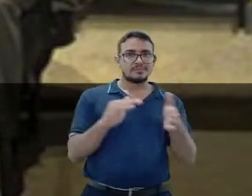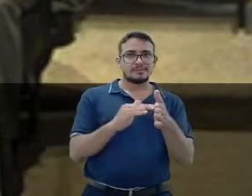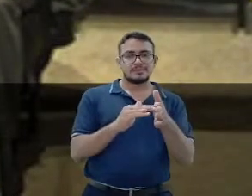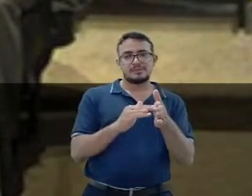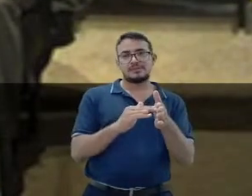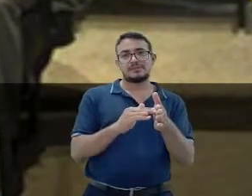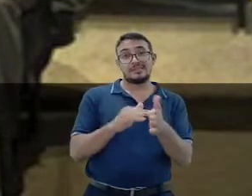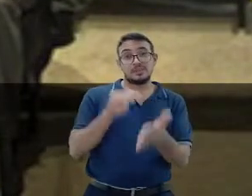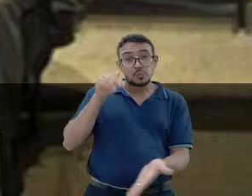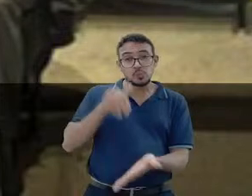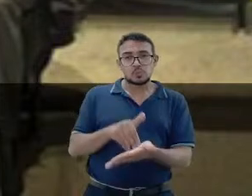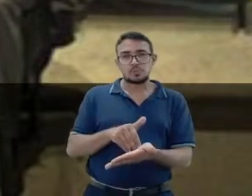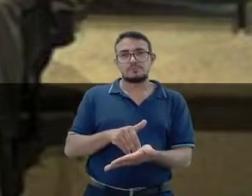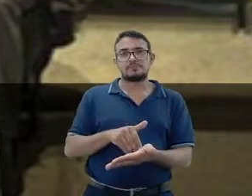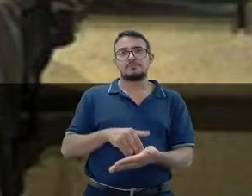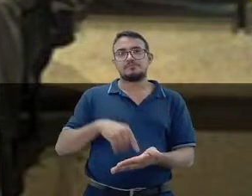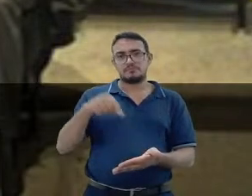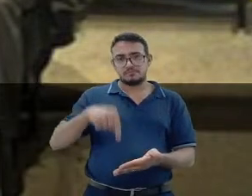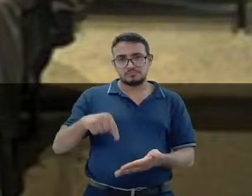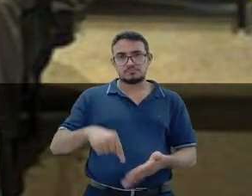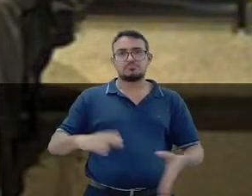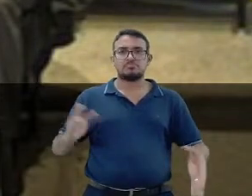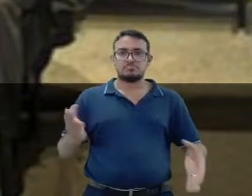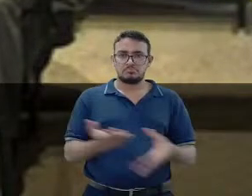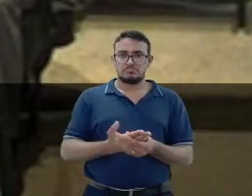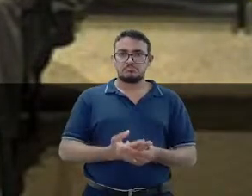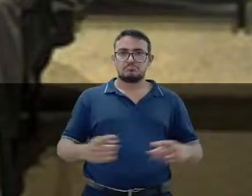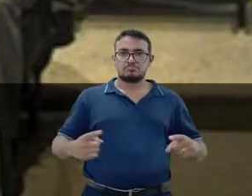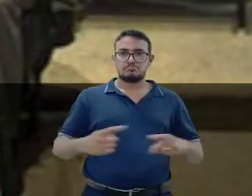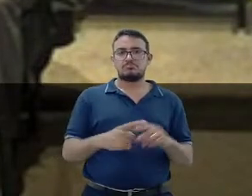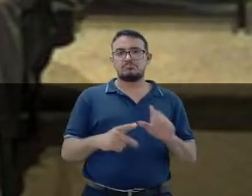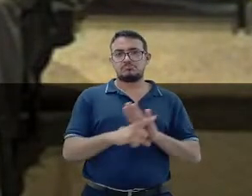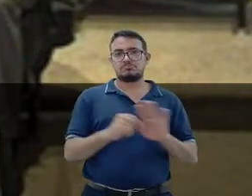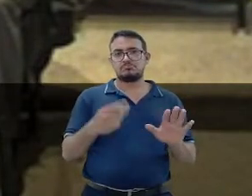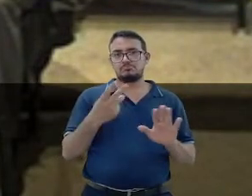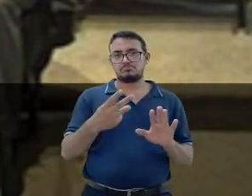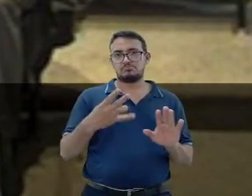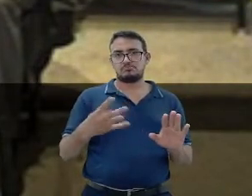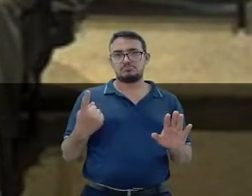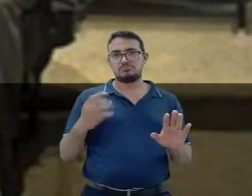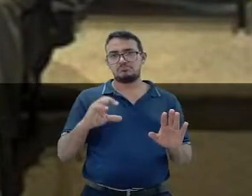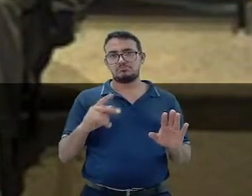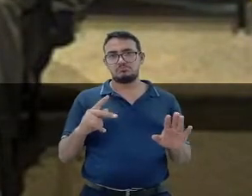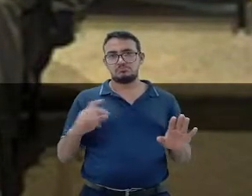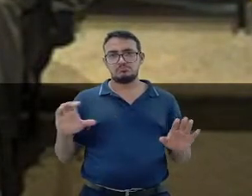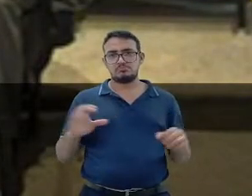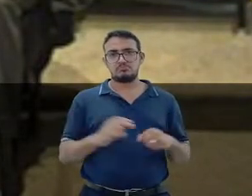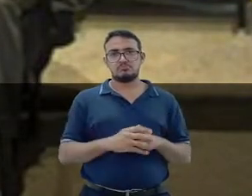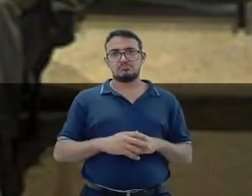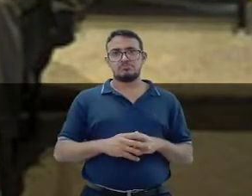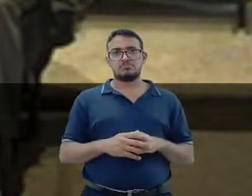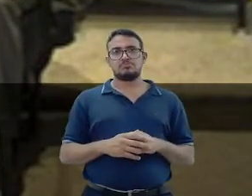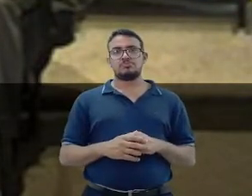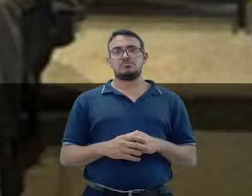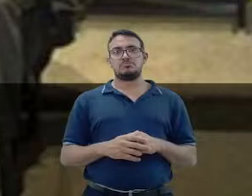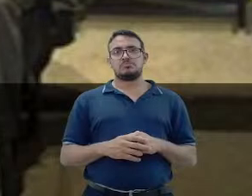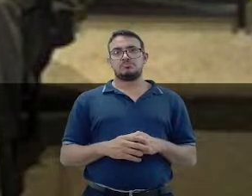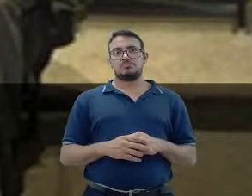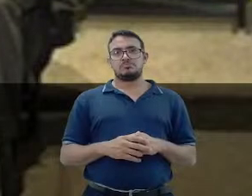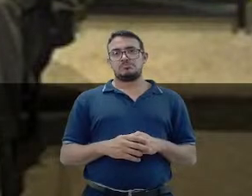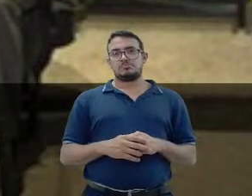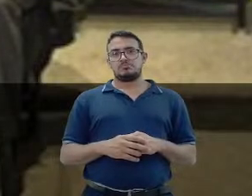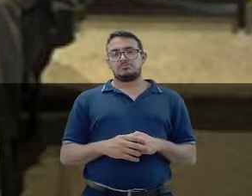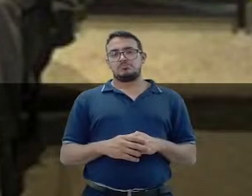destaco, é incontroverso nos autos, diante da aplicação do artigo 341 do CPC, reiterada em impugnação, que a ré não